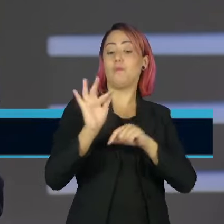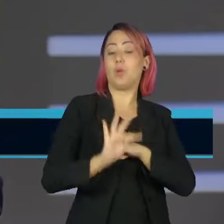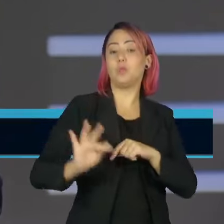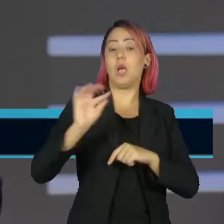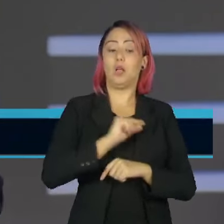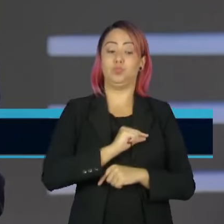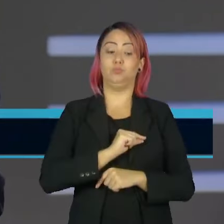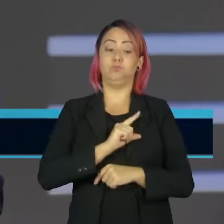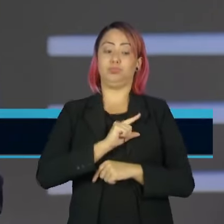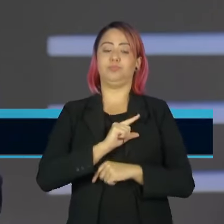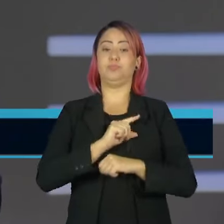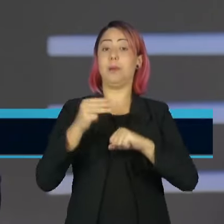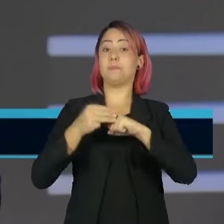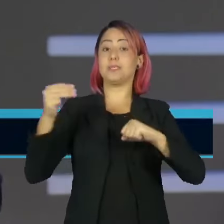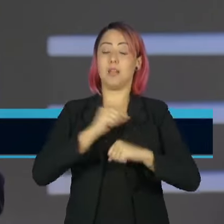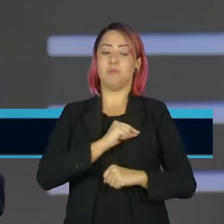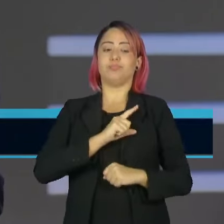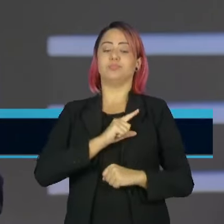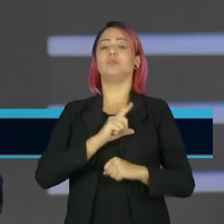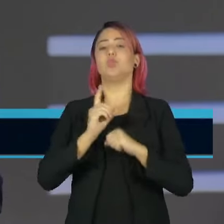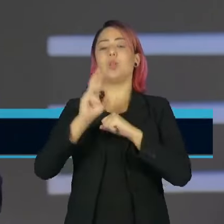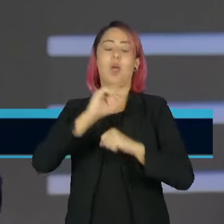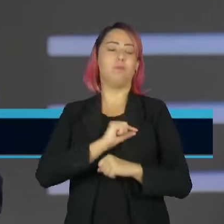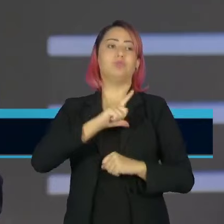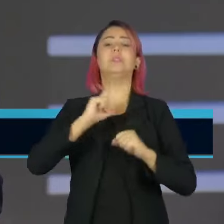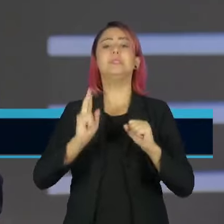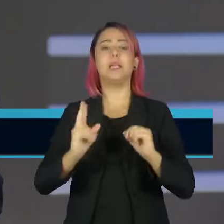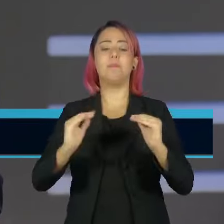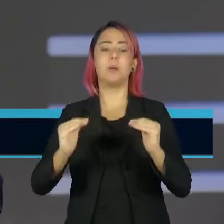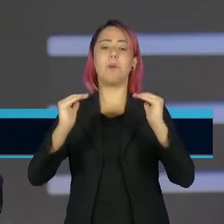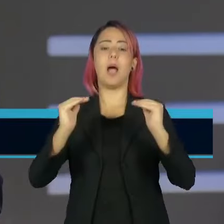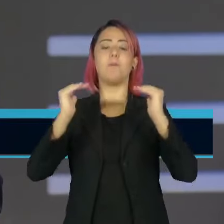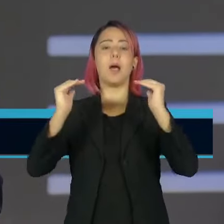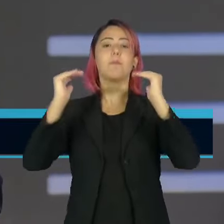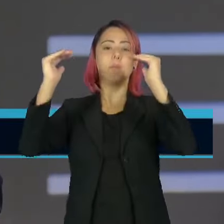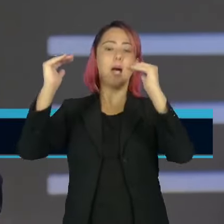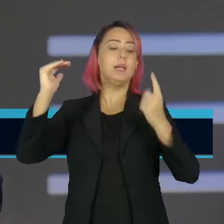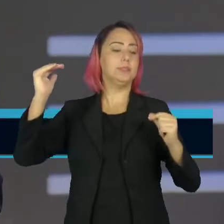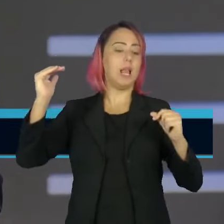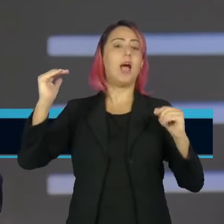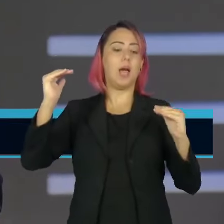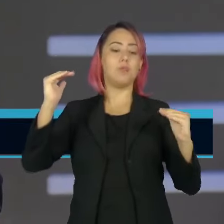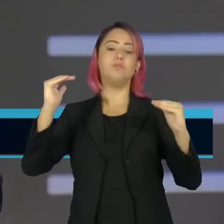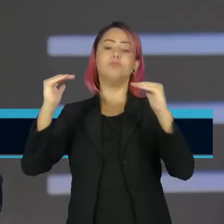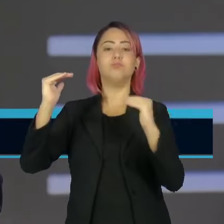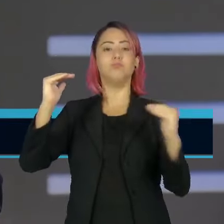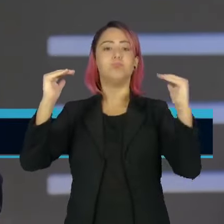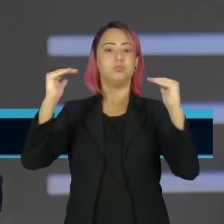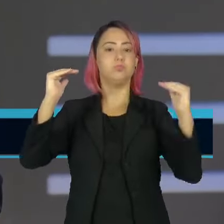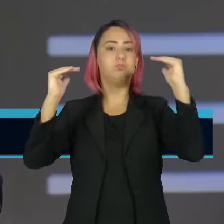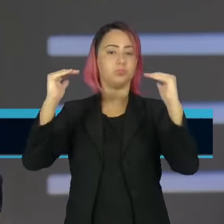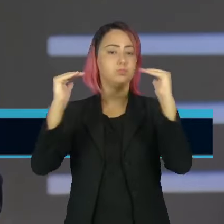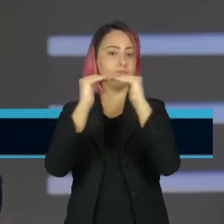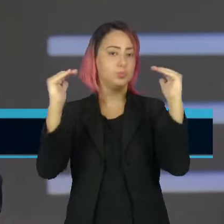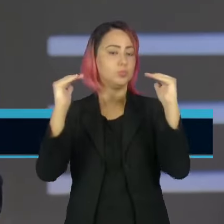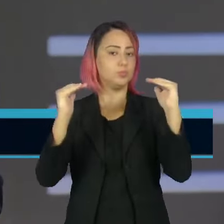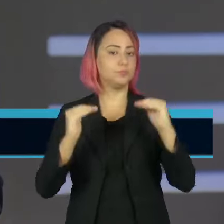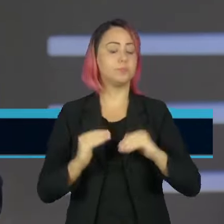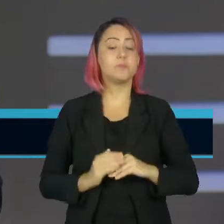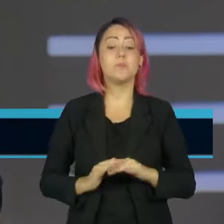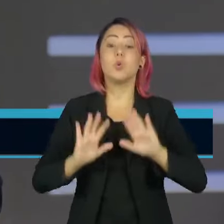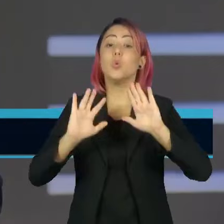também então tem ainda eh acesso a salários mais altos então o o que ocorreu agora um